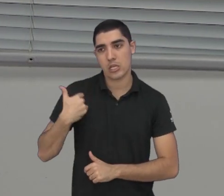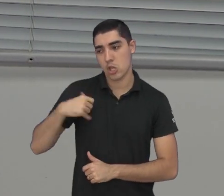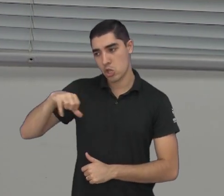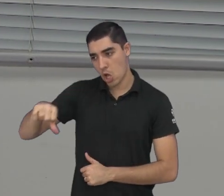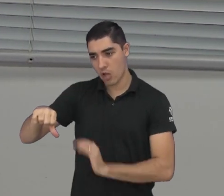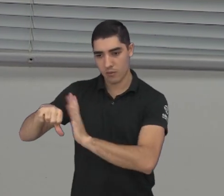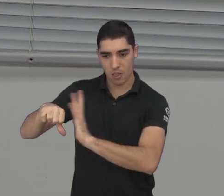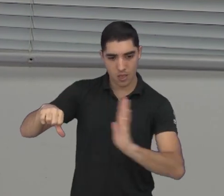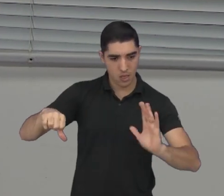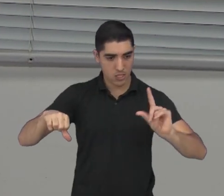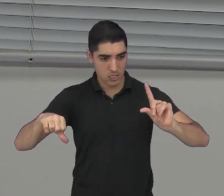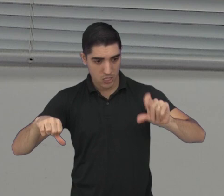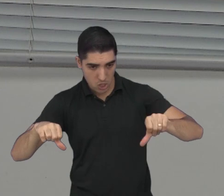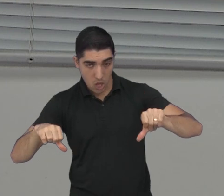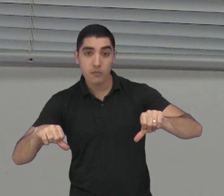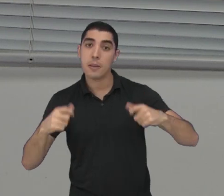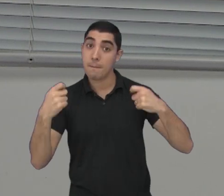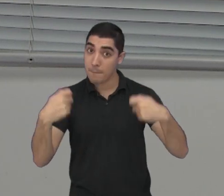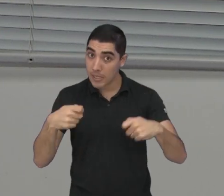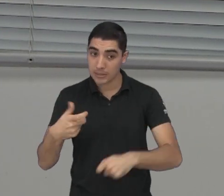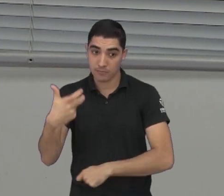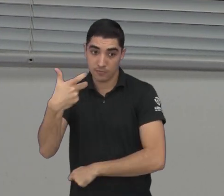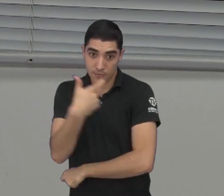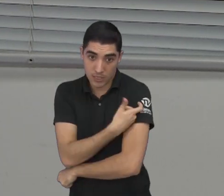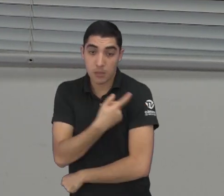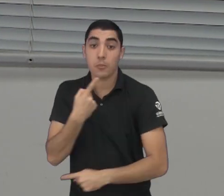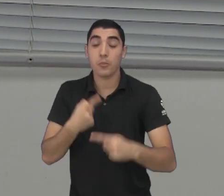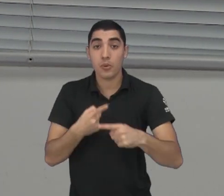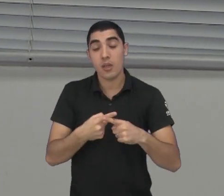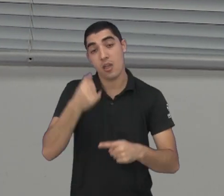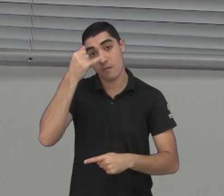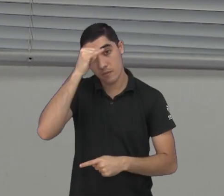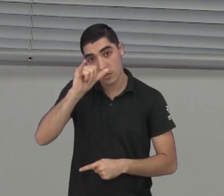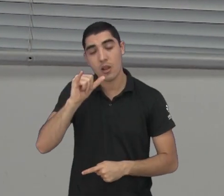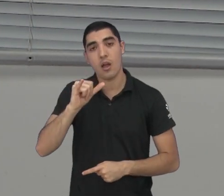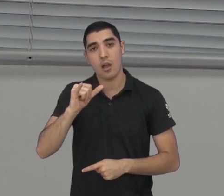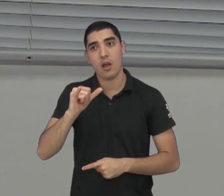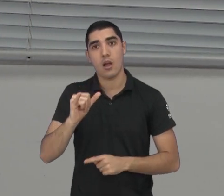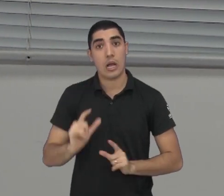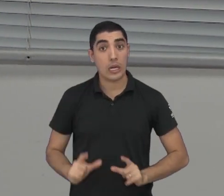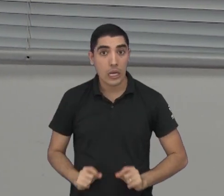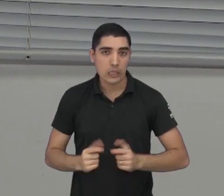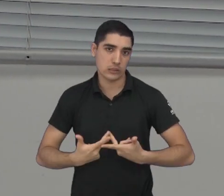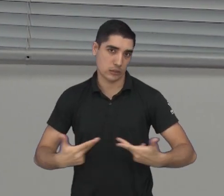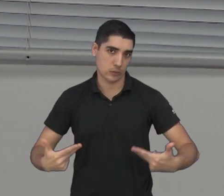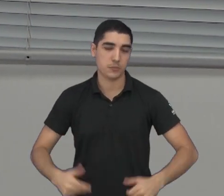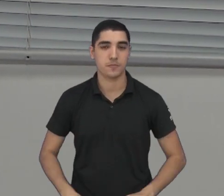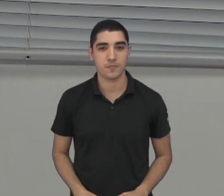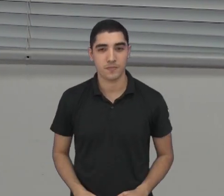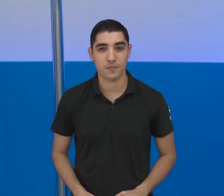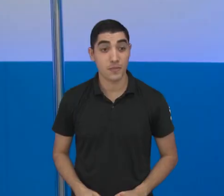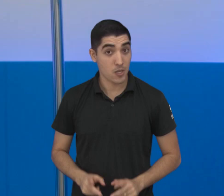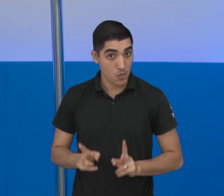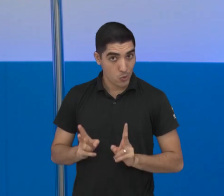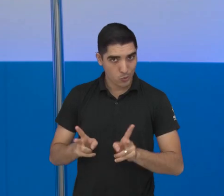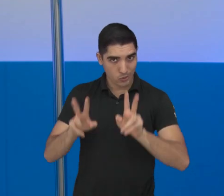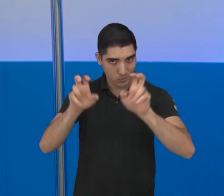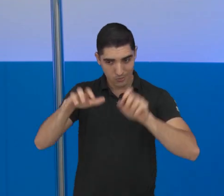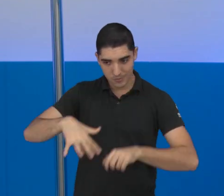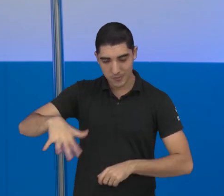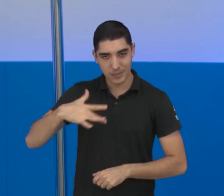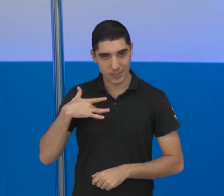que tem entre 9 e 19 anos tem que tomar essa vacina para se prevenir de tipos de câncer. E